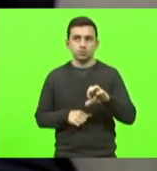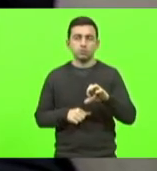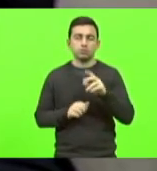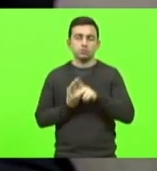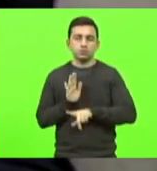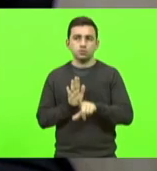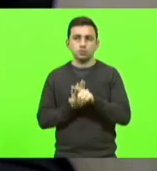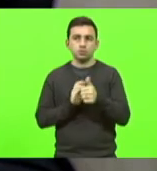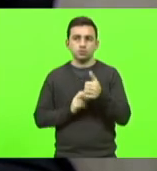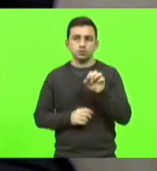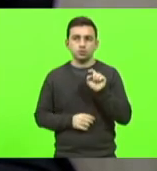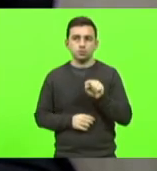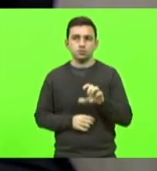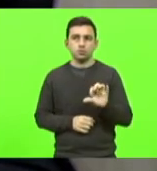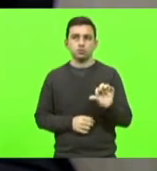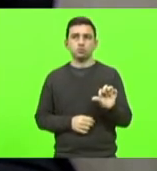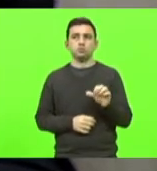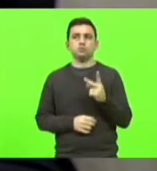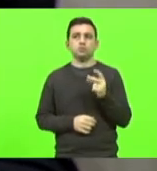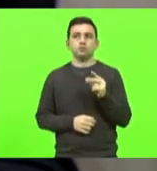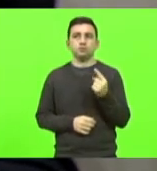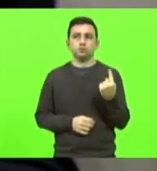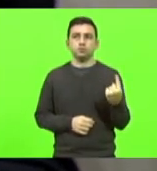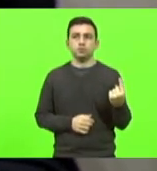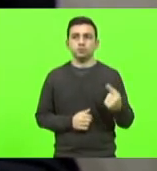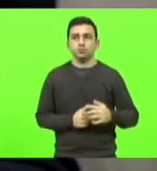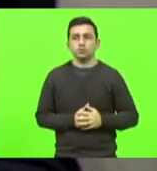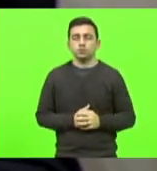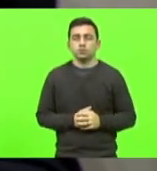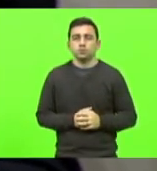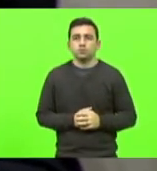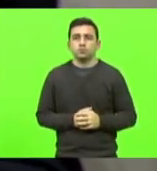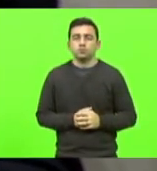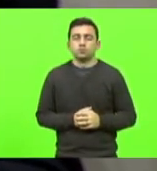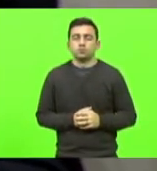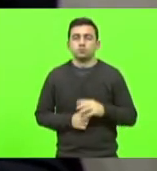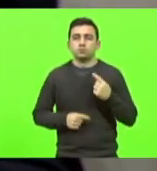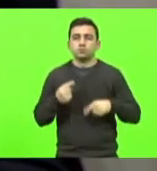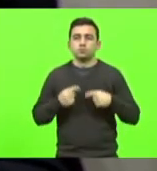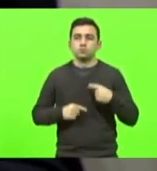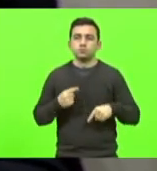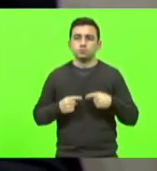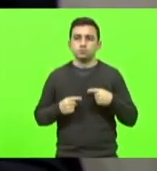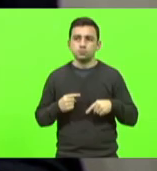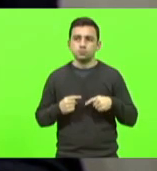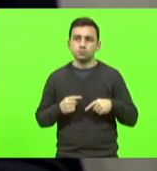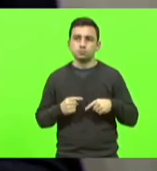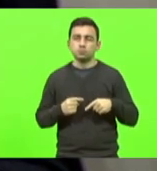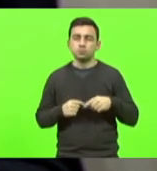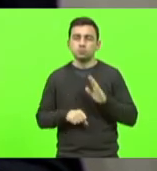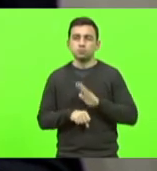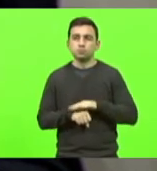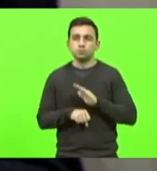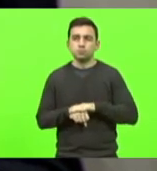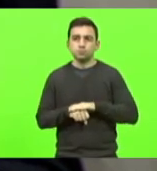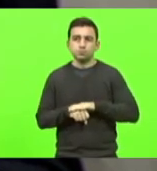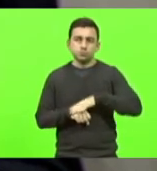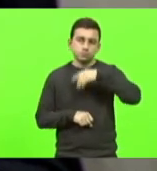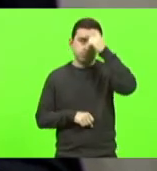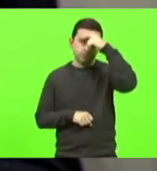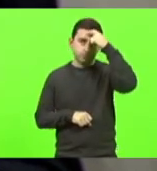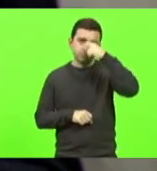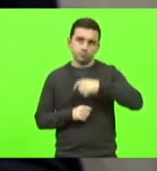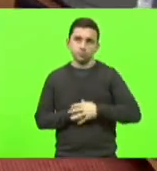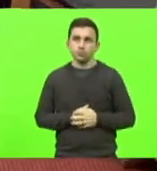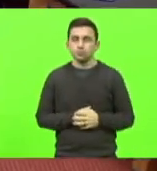complementar 10.9 2021 em discussão com a palavra o autor Deputado Mauricio eskudlark